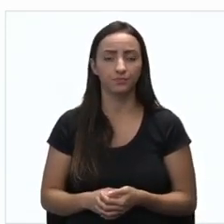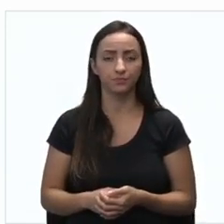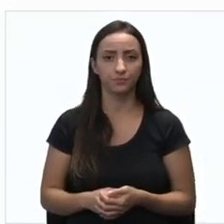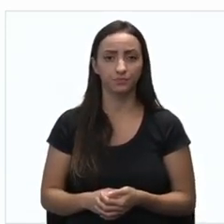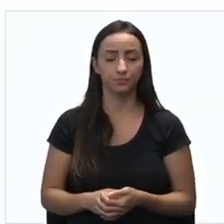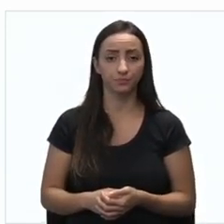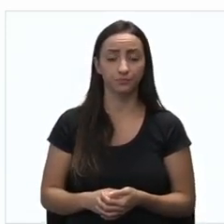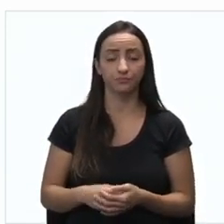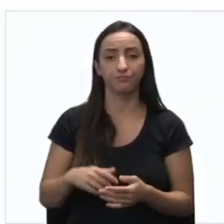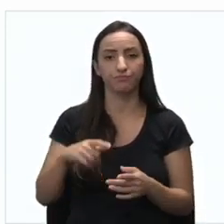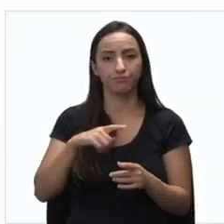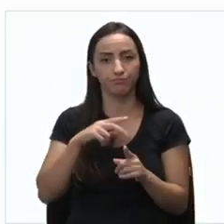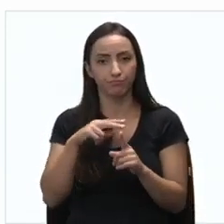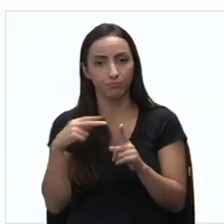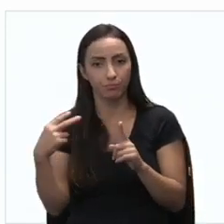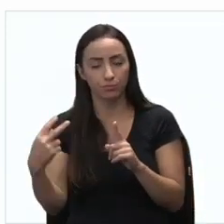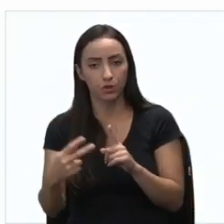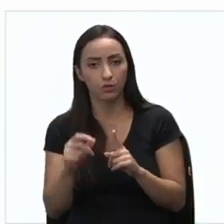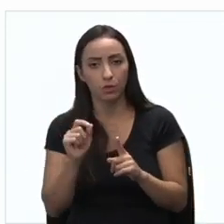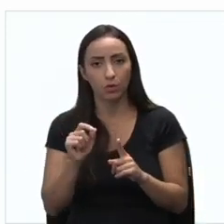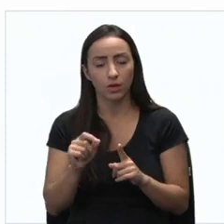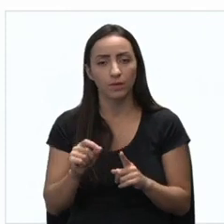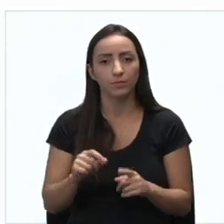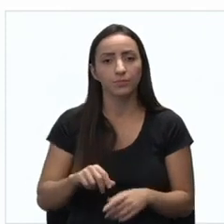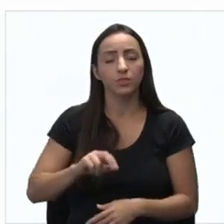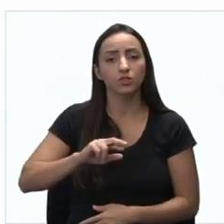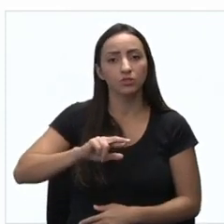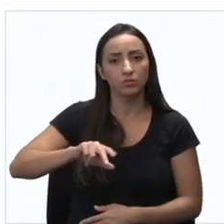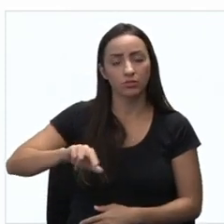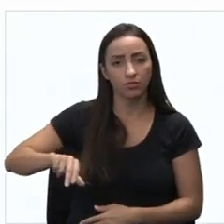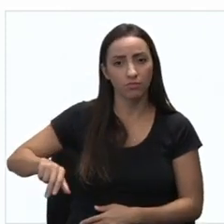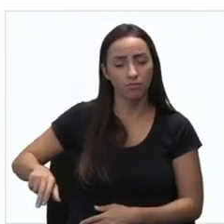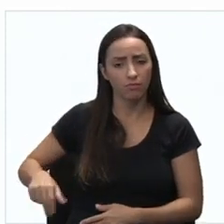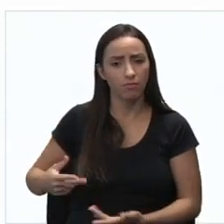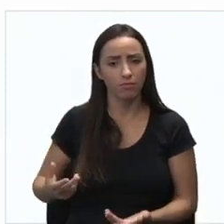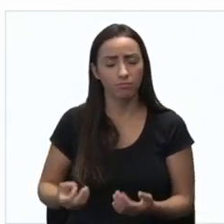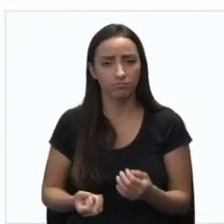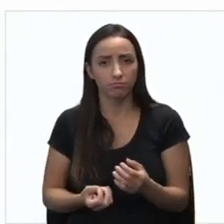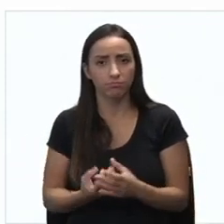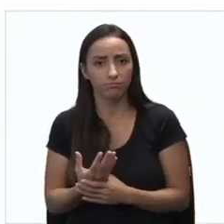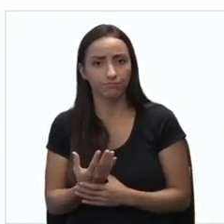Com uma visão de múltiplas causas